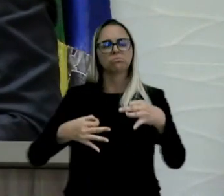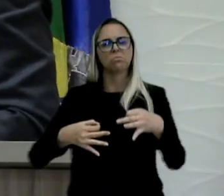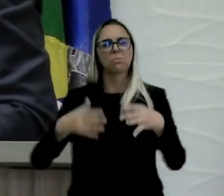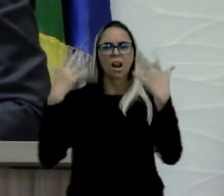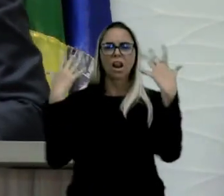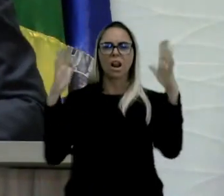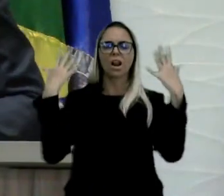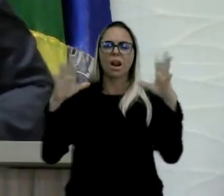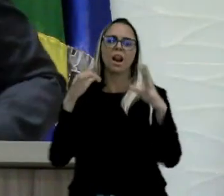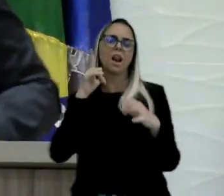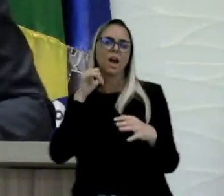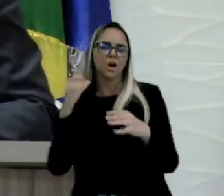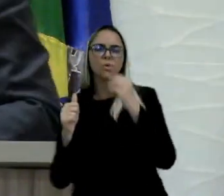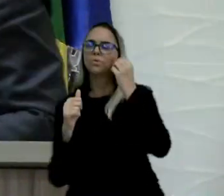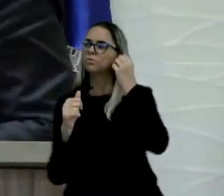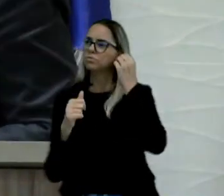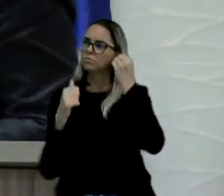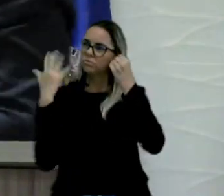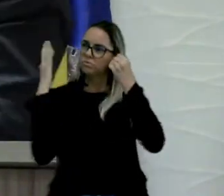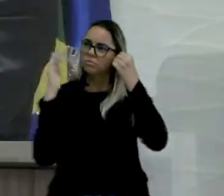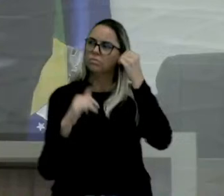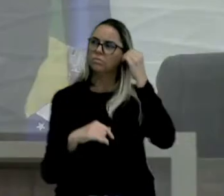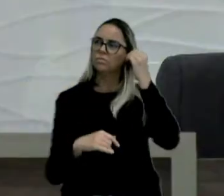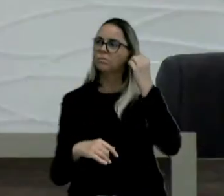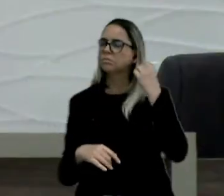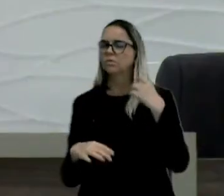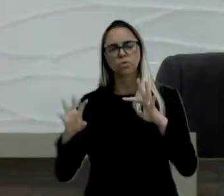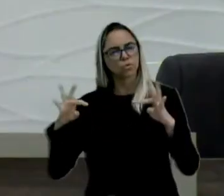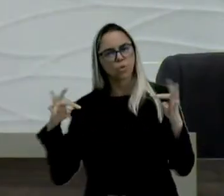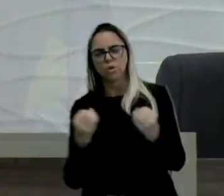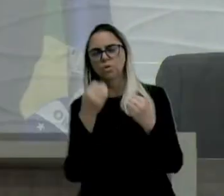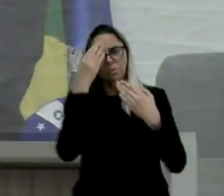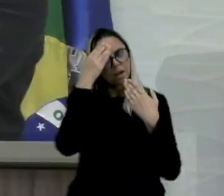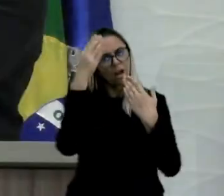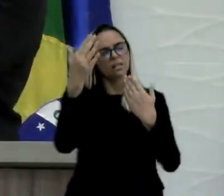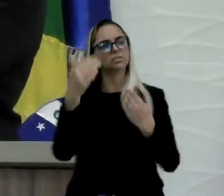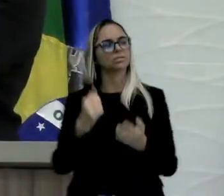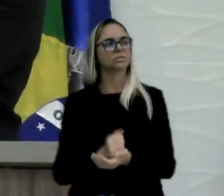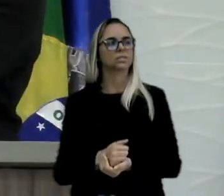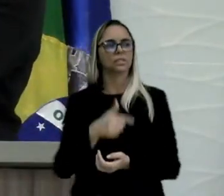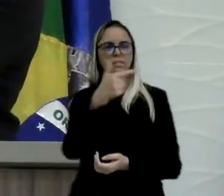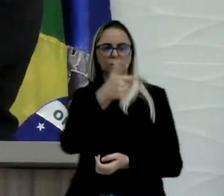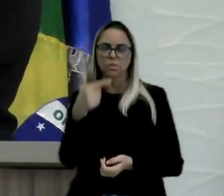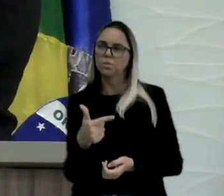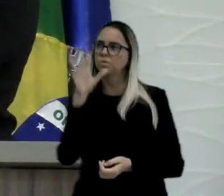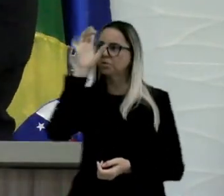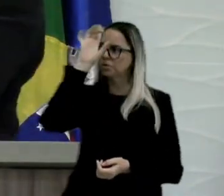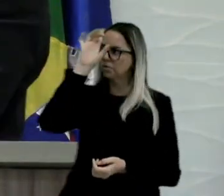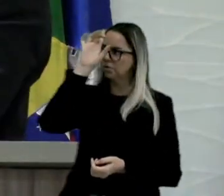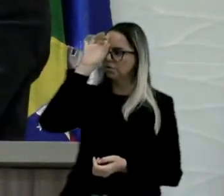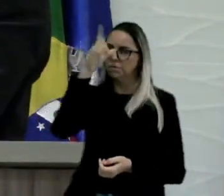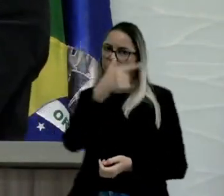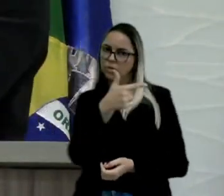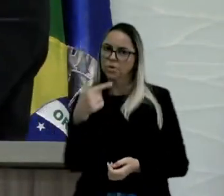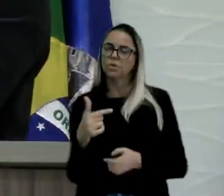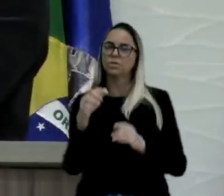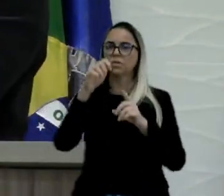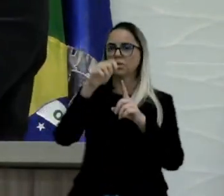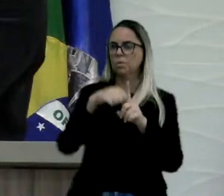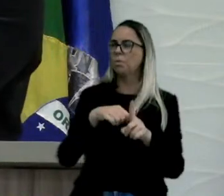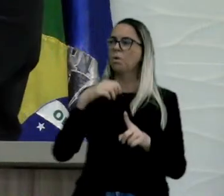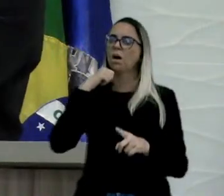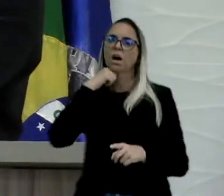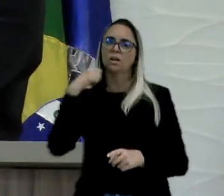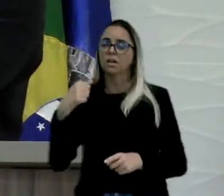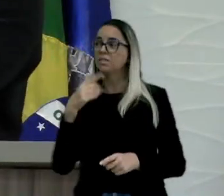parabéns todos que acompanhar pronto Obrigado Presidente pela né dia 22/04 nós vamos ter uma audiência que vossa excelência como presidente dessa